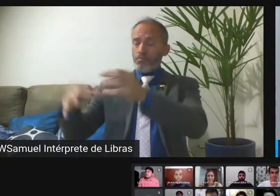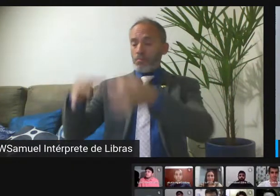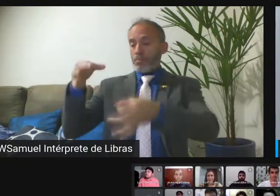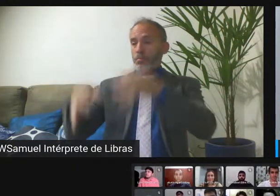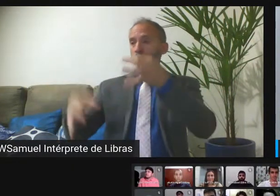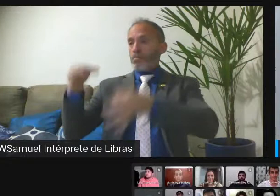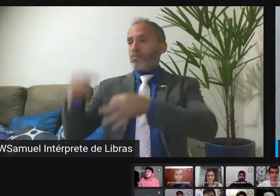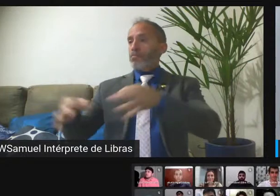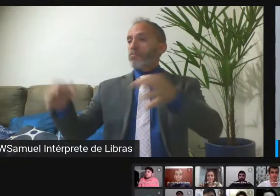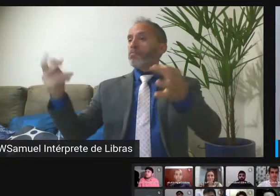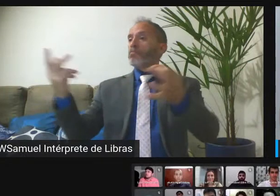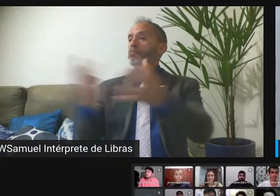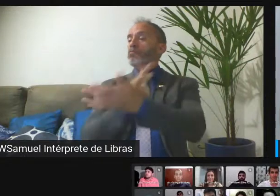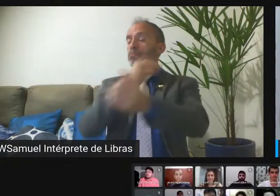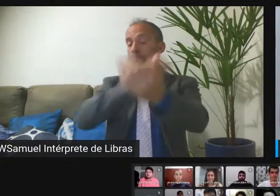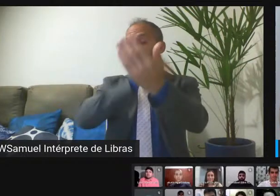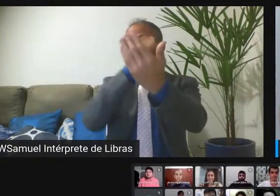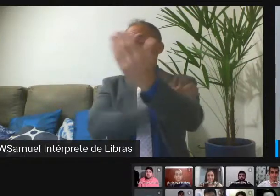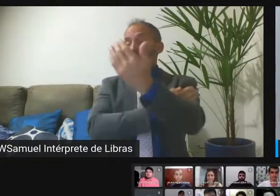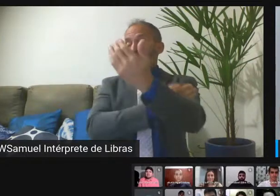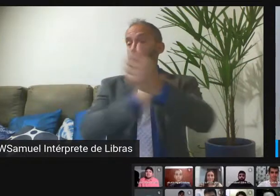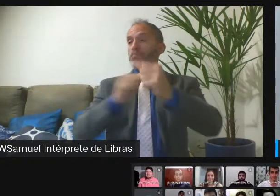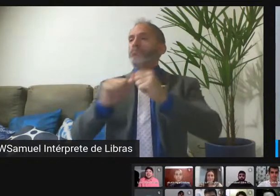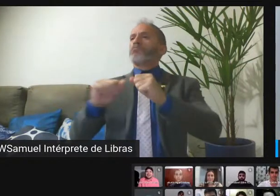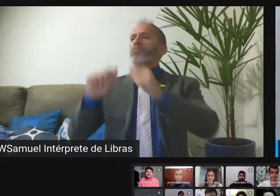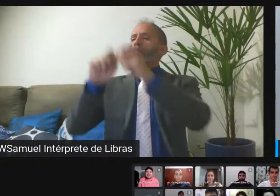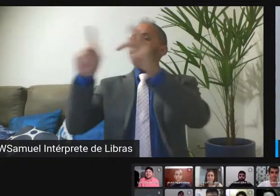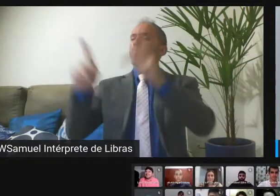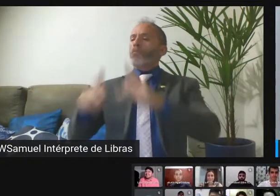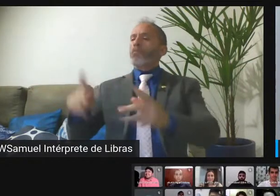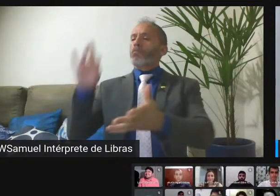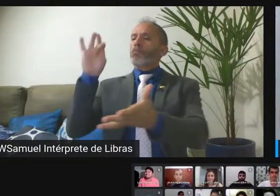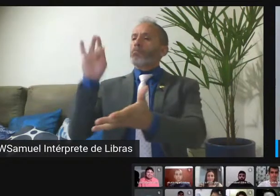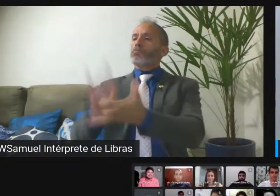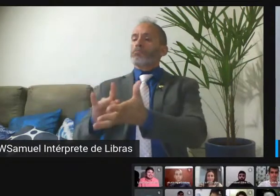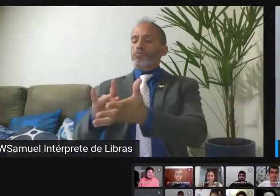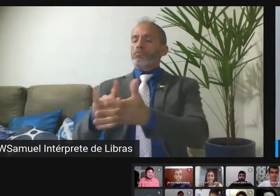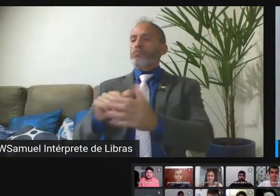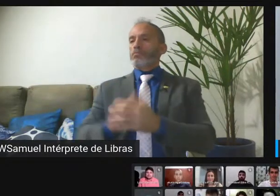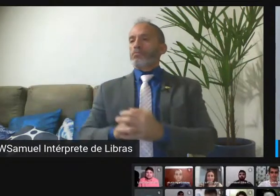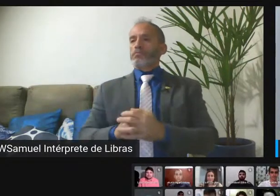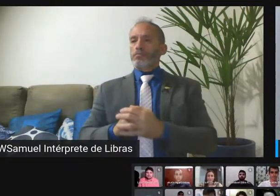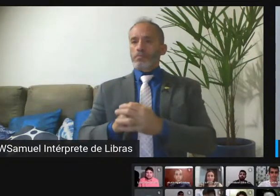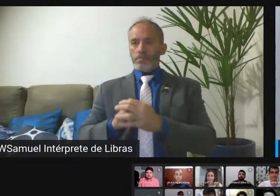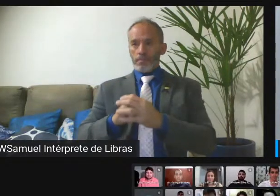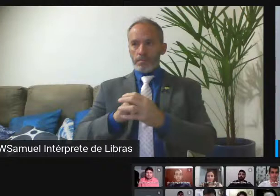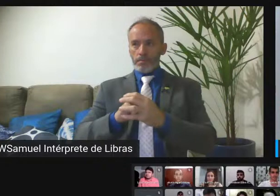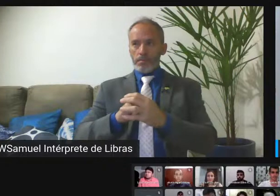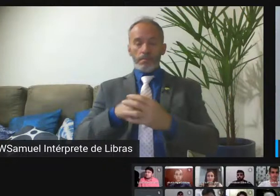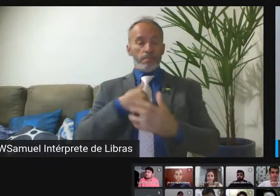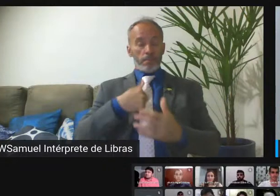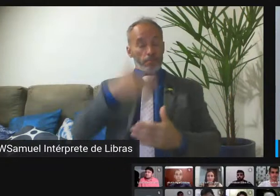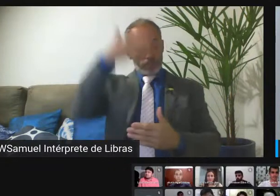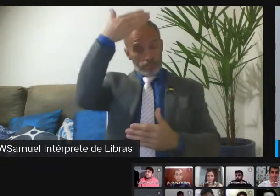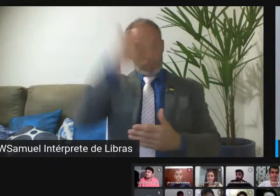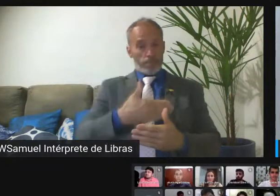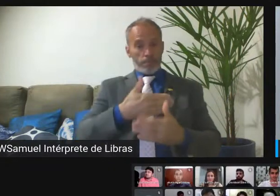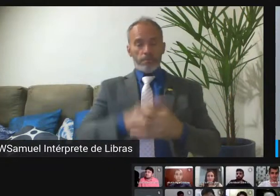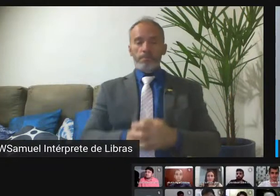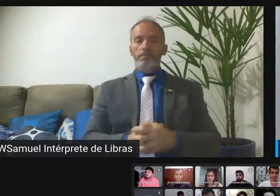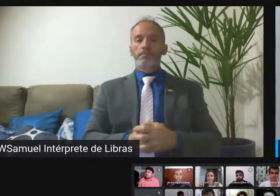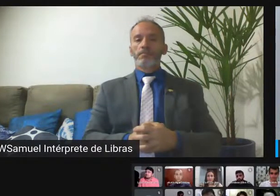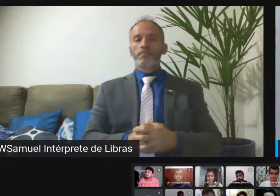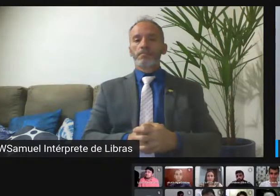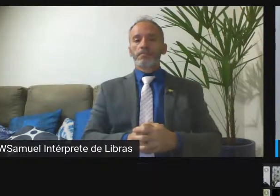justiça que se fortaleça e nem paz que se concretize. Eu assim prometo.